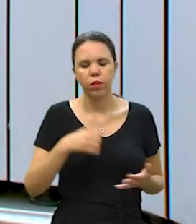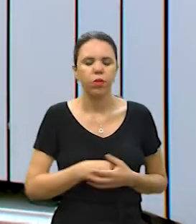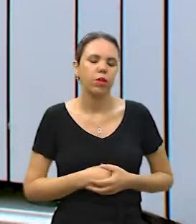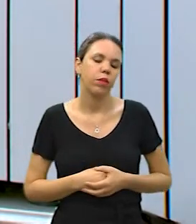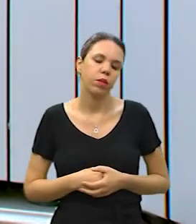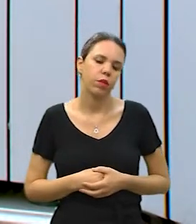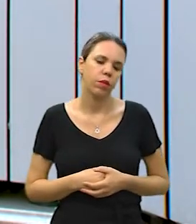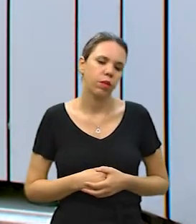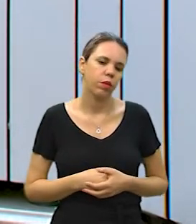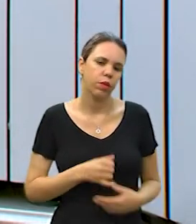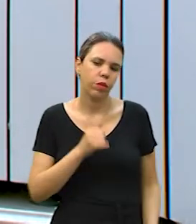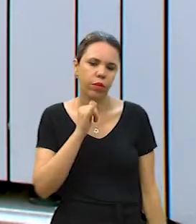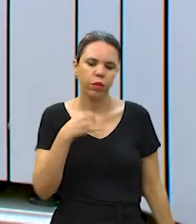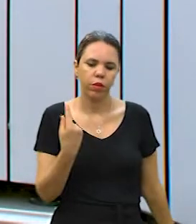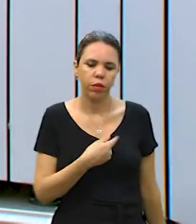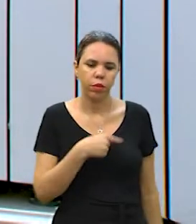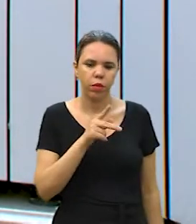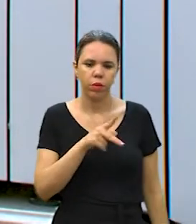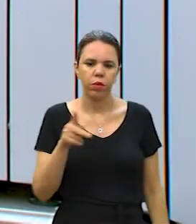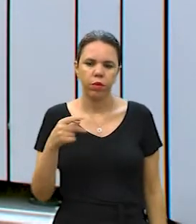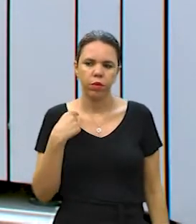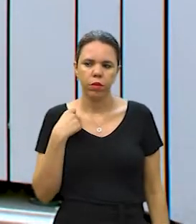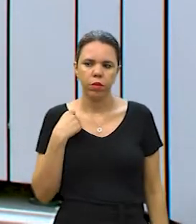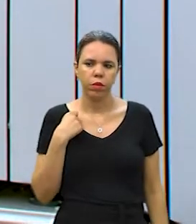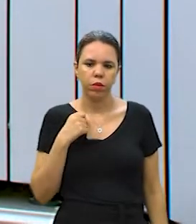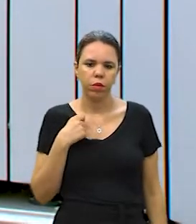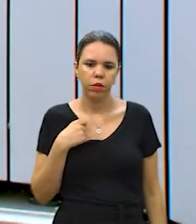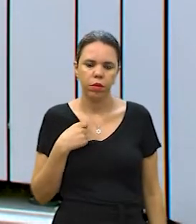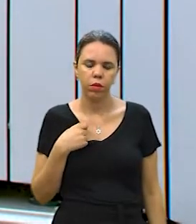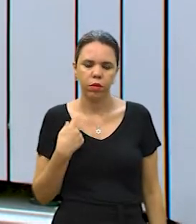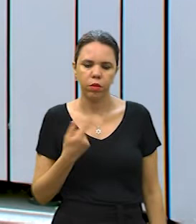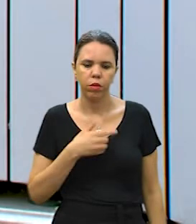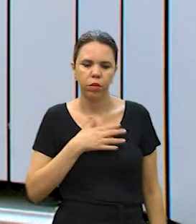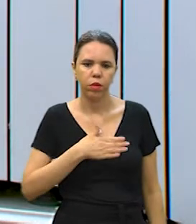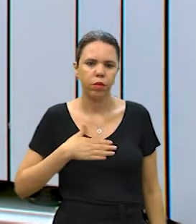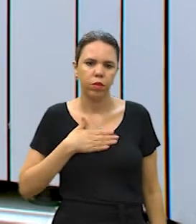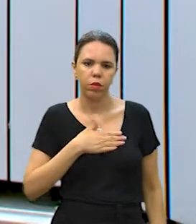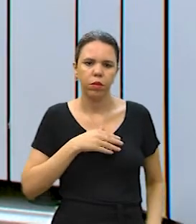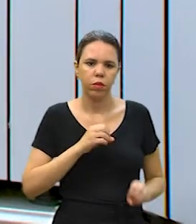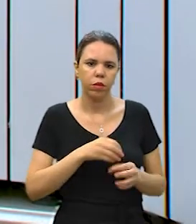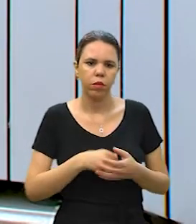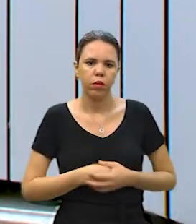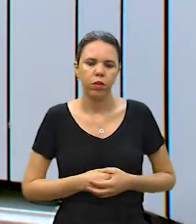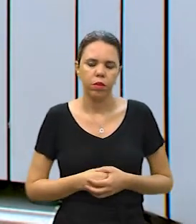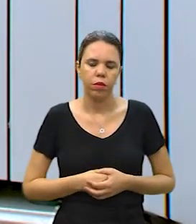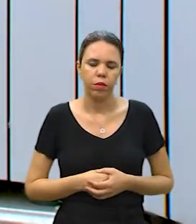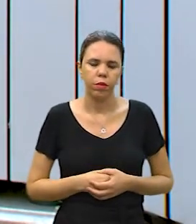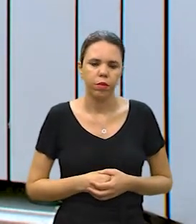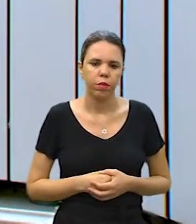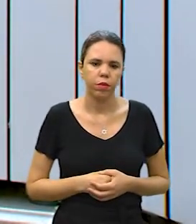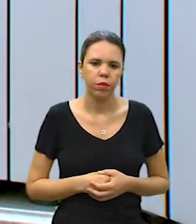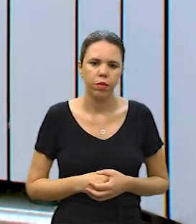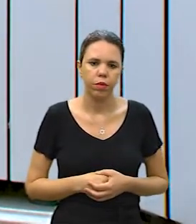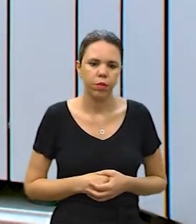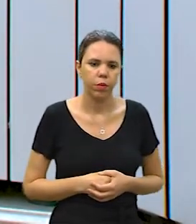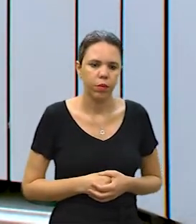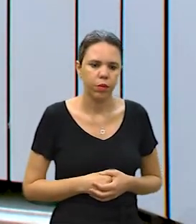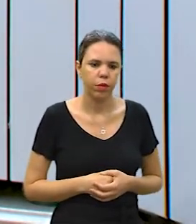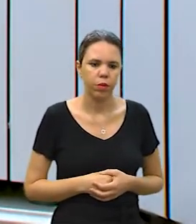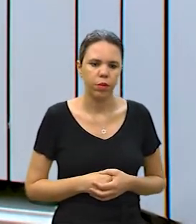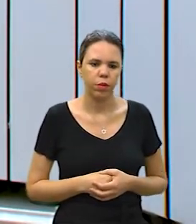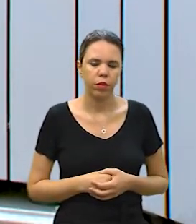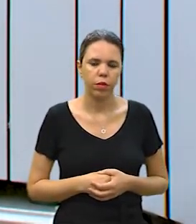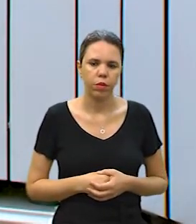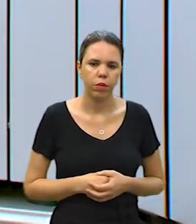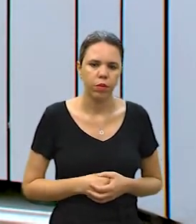eu digo que nós, professores, a gente se apaixona pela educação, né? E passa a ser, como